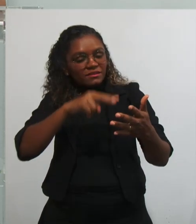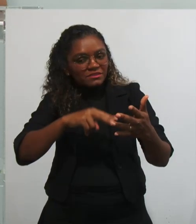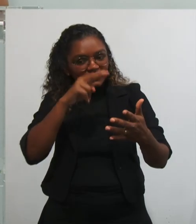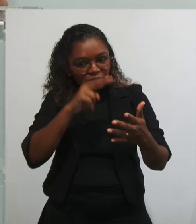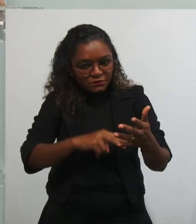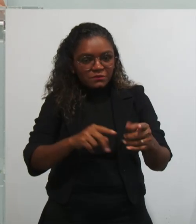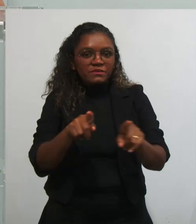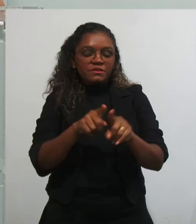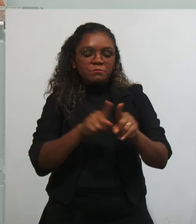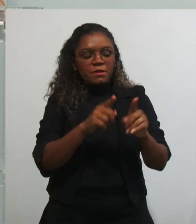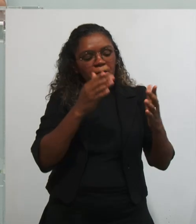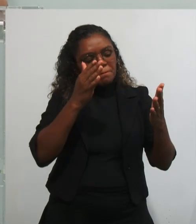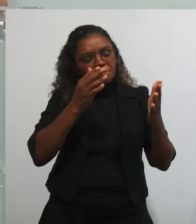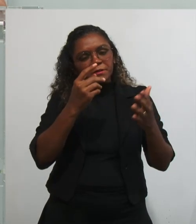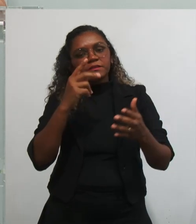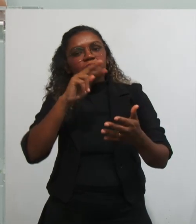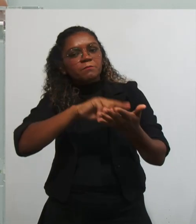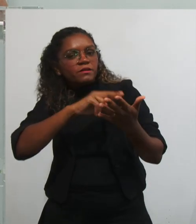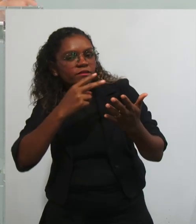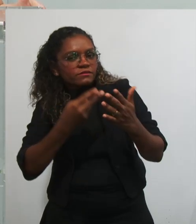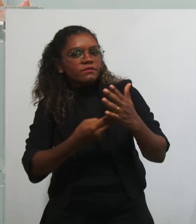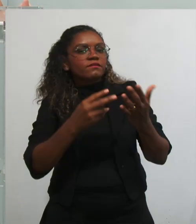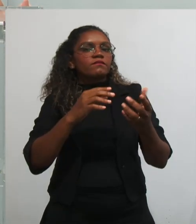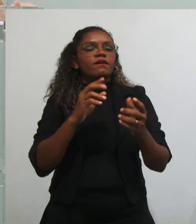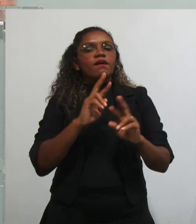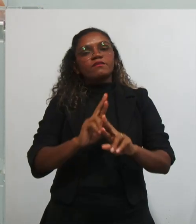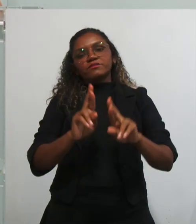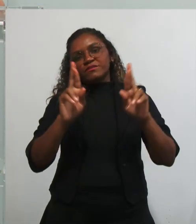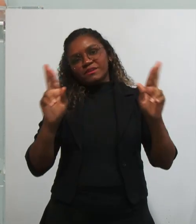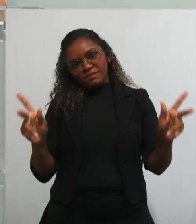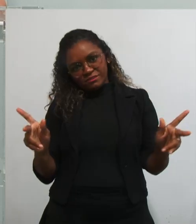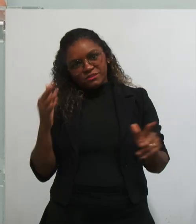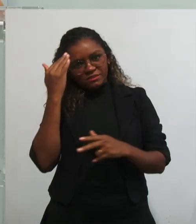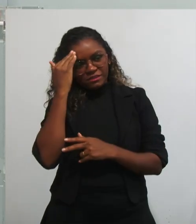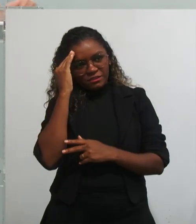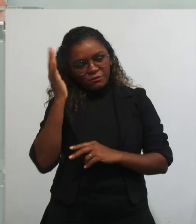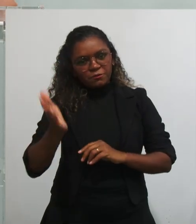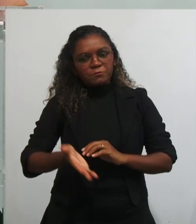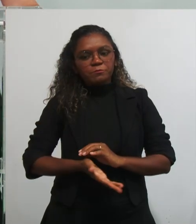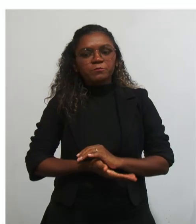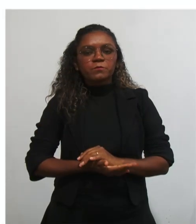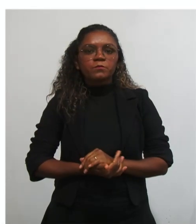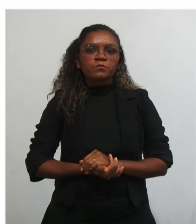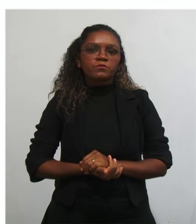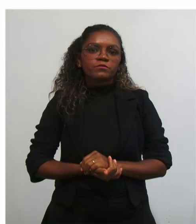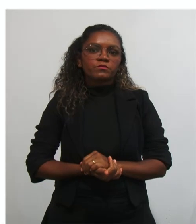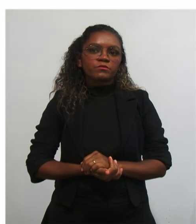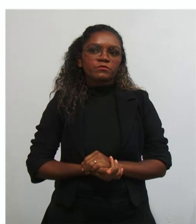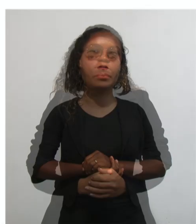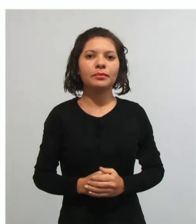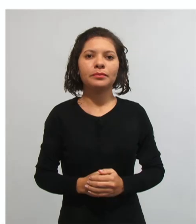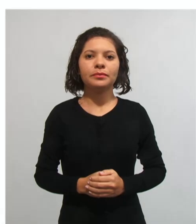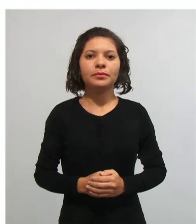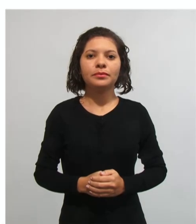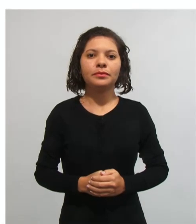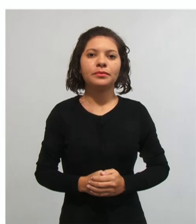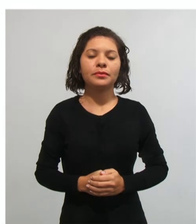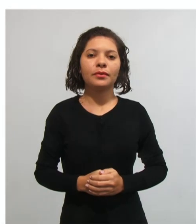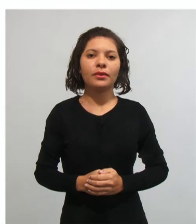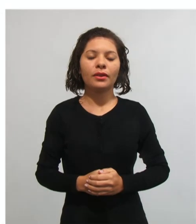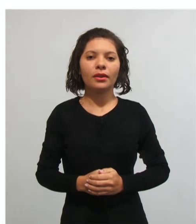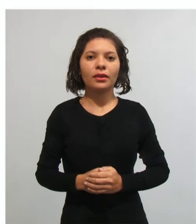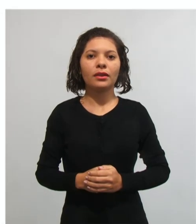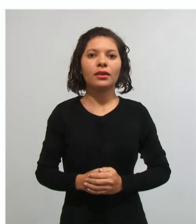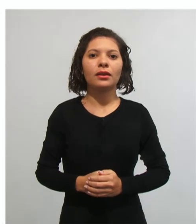o processo de interpretação não vai ser o mesmo, ok? Continuando. Se